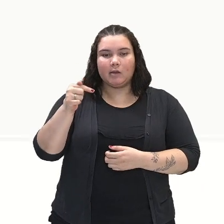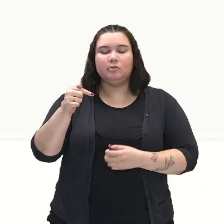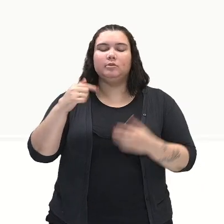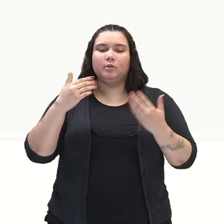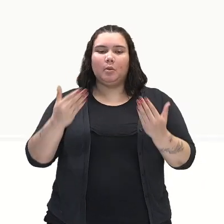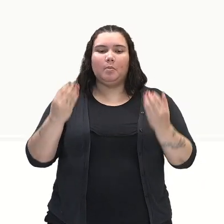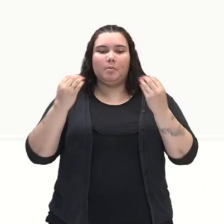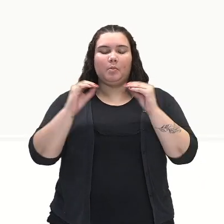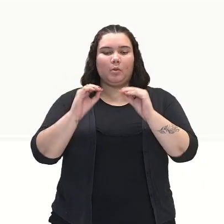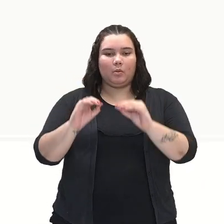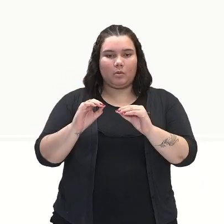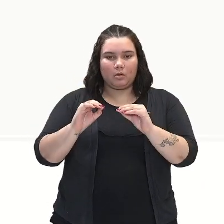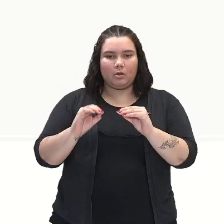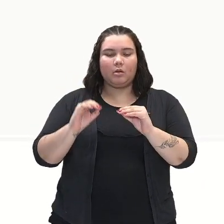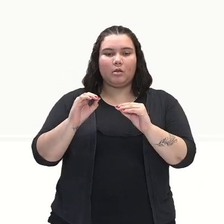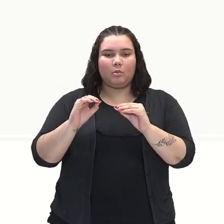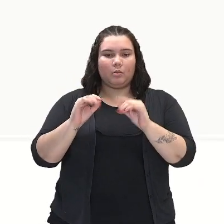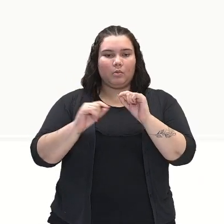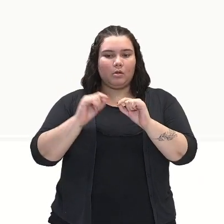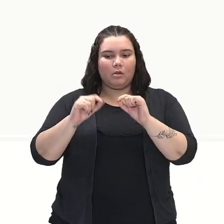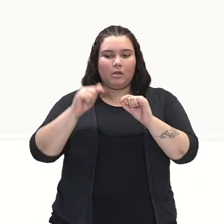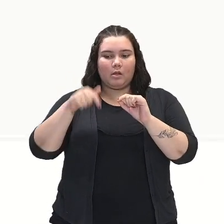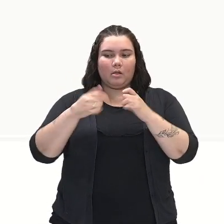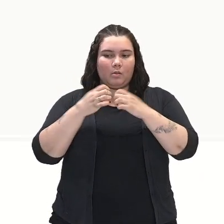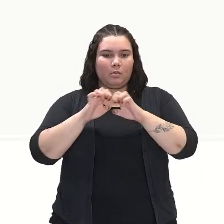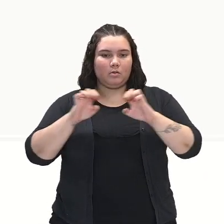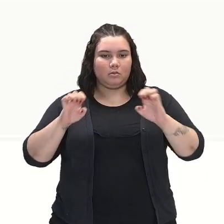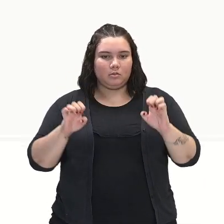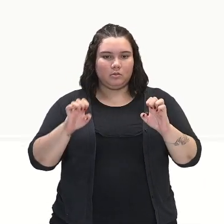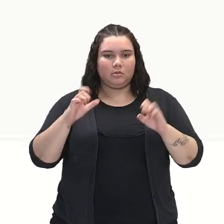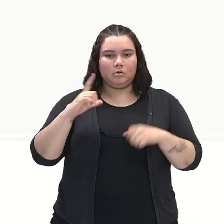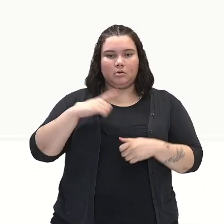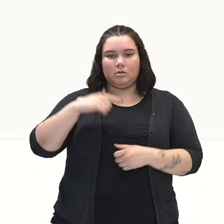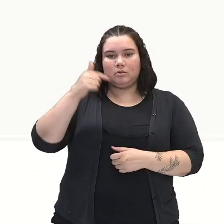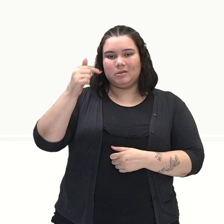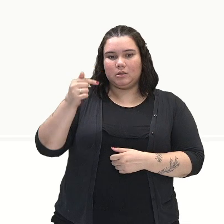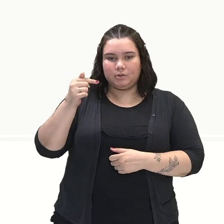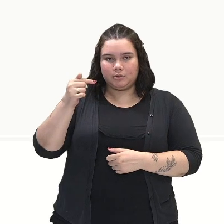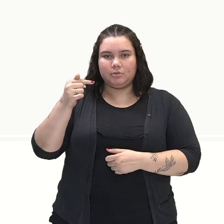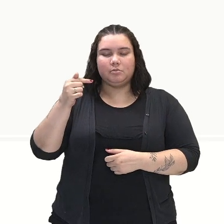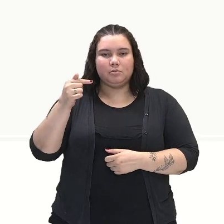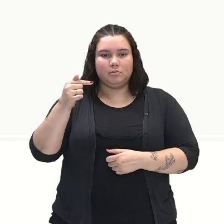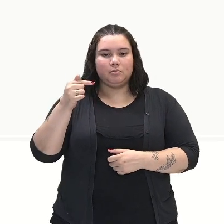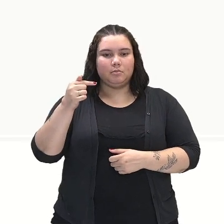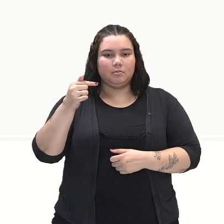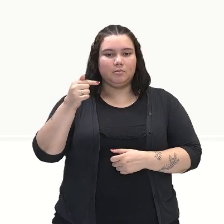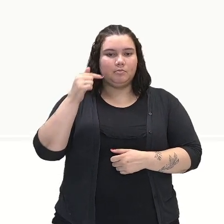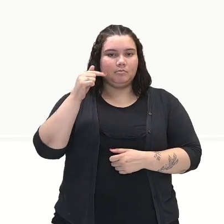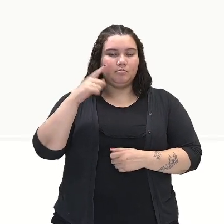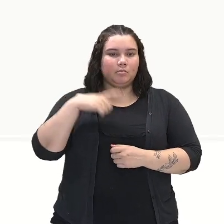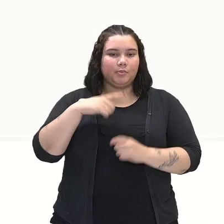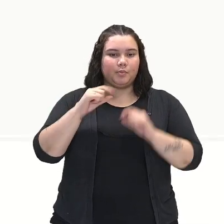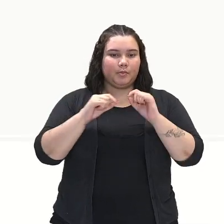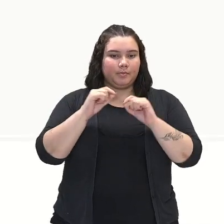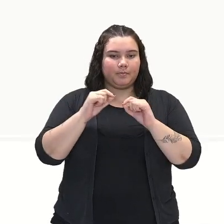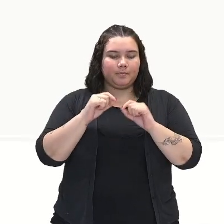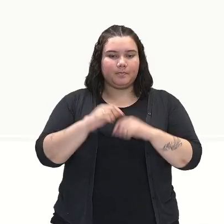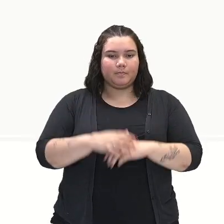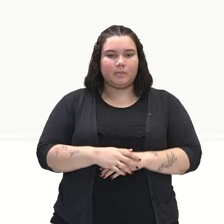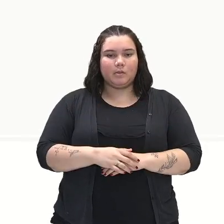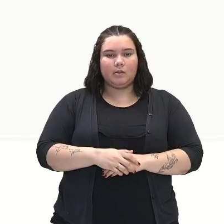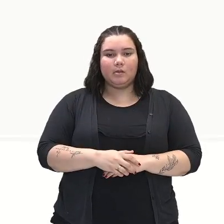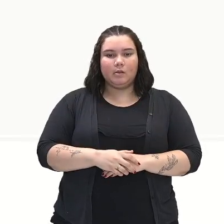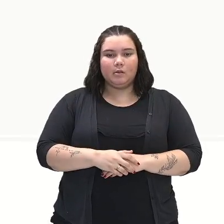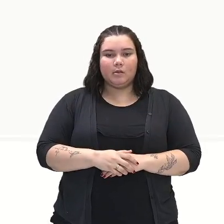concluo que essa minha sequência ela vai possuir 7 termos. Então vai ser